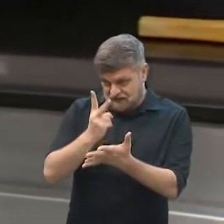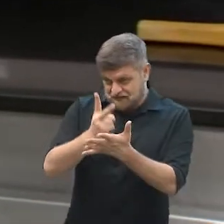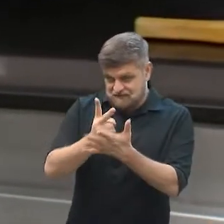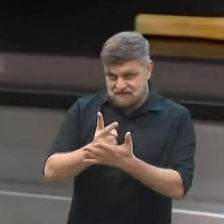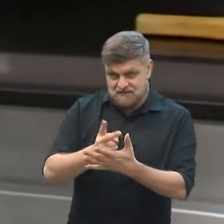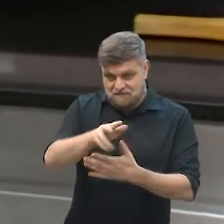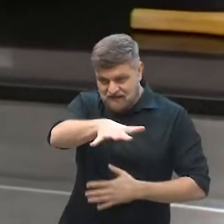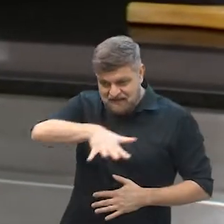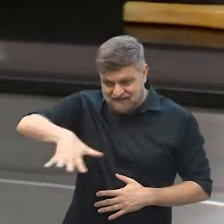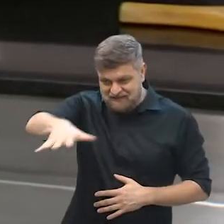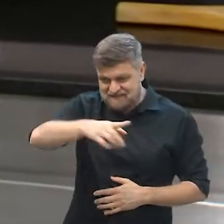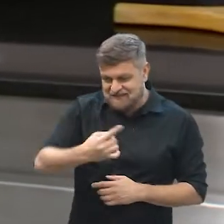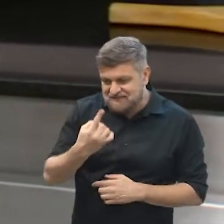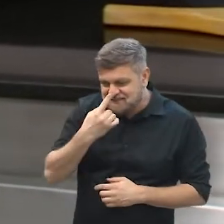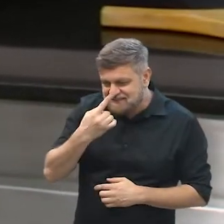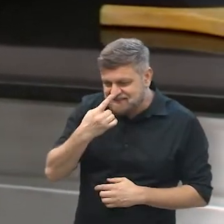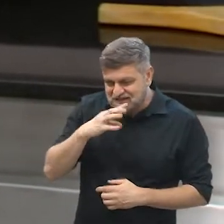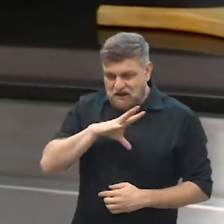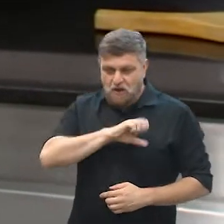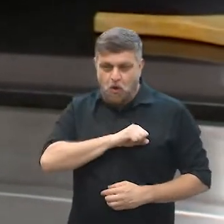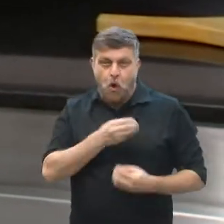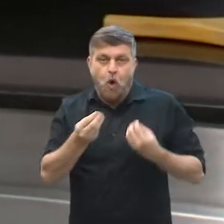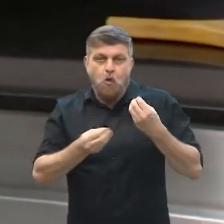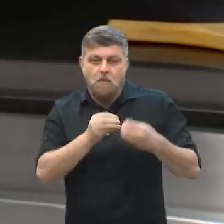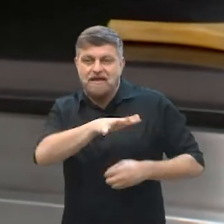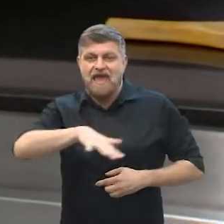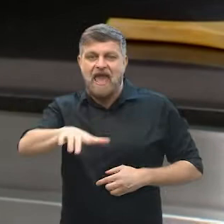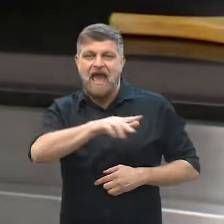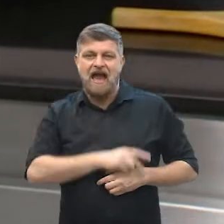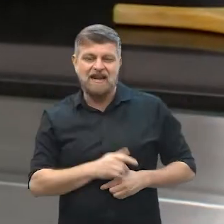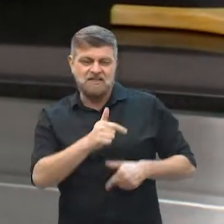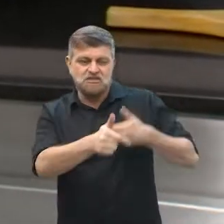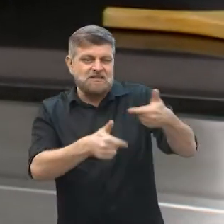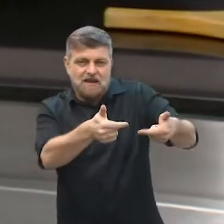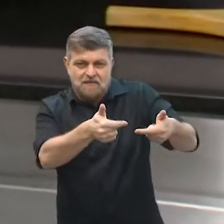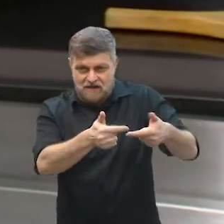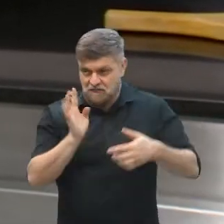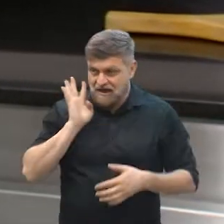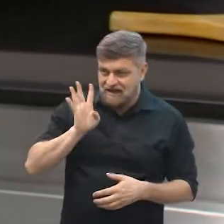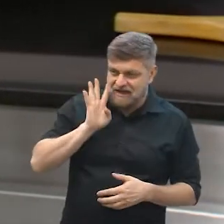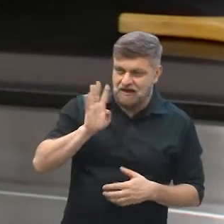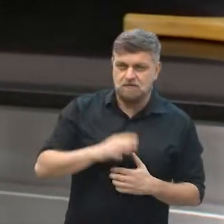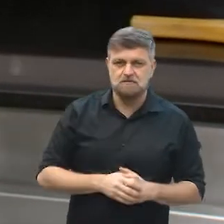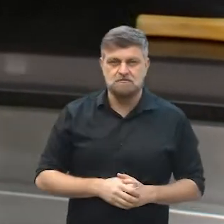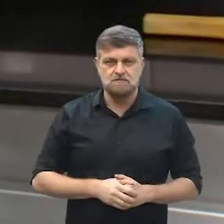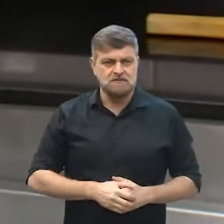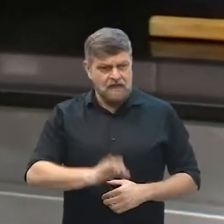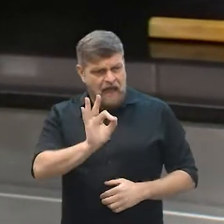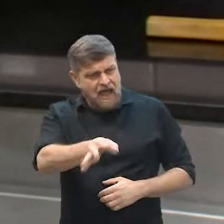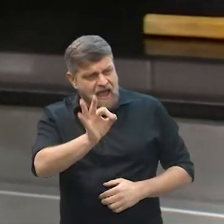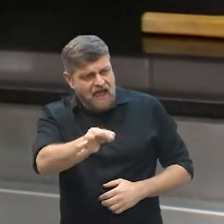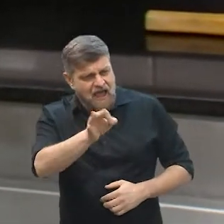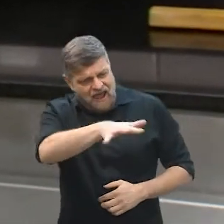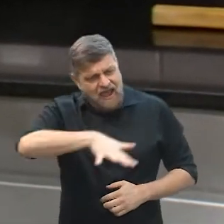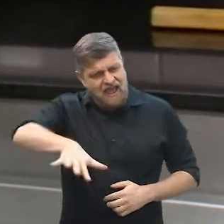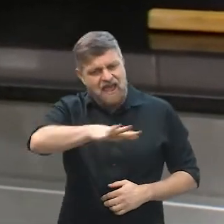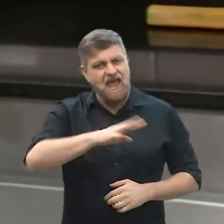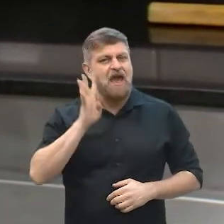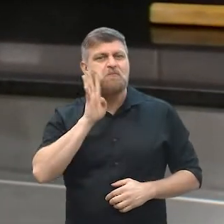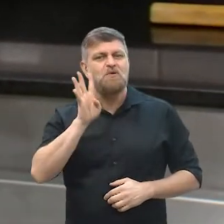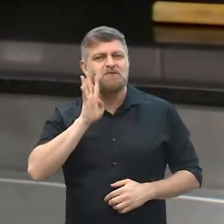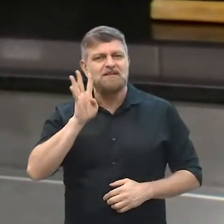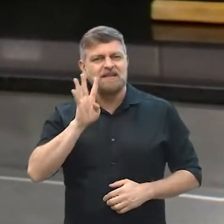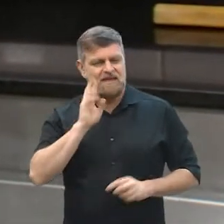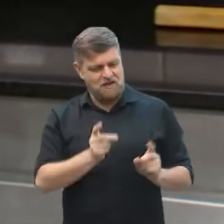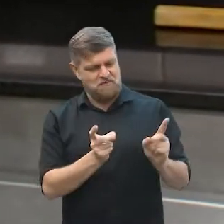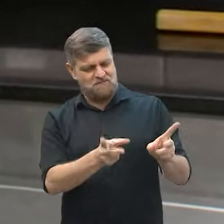dessa área? Isso, eu gostei demais. Como que é o mercado? É um mercado legal para se trabalhar? É um mercado legal, sabe? Mercado muito